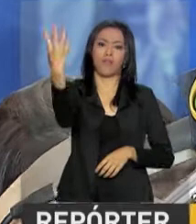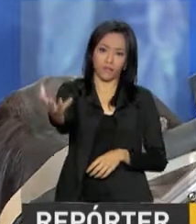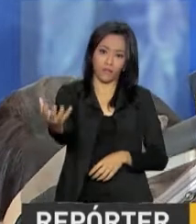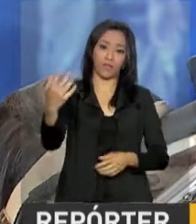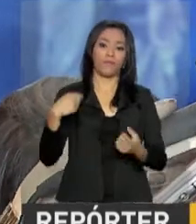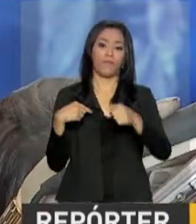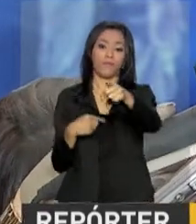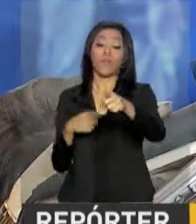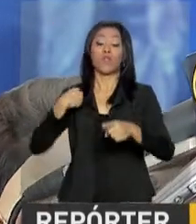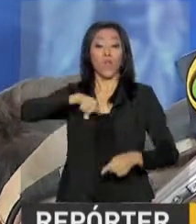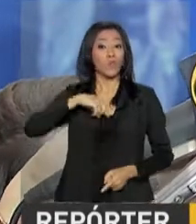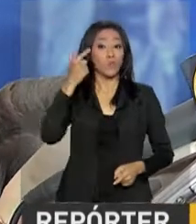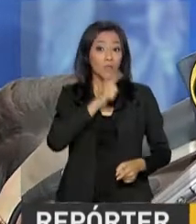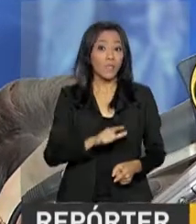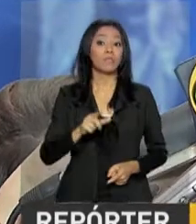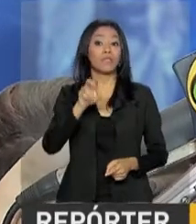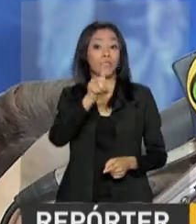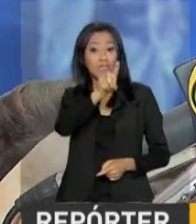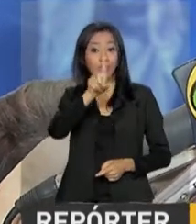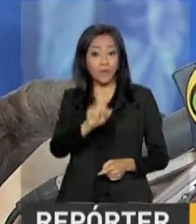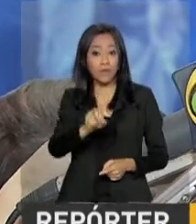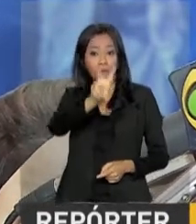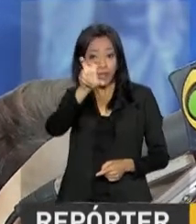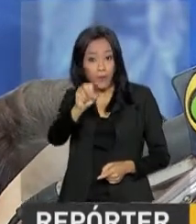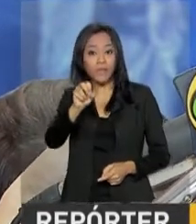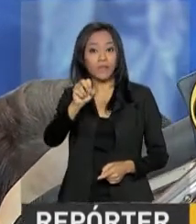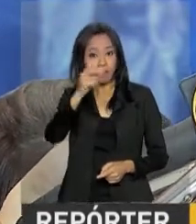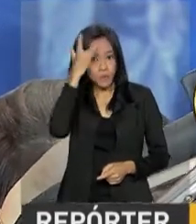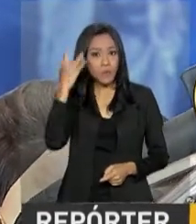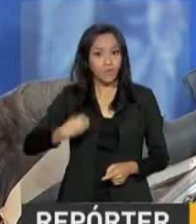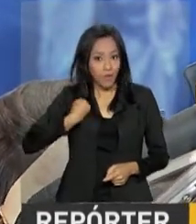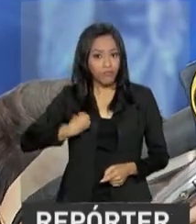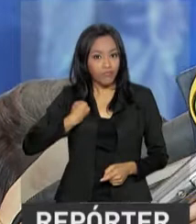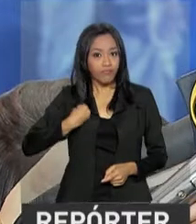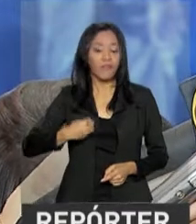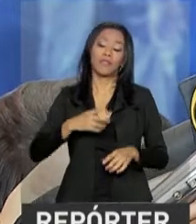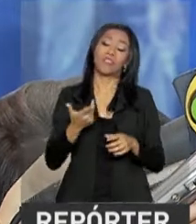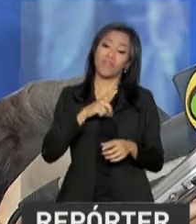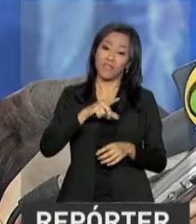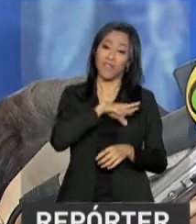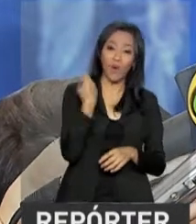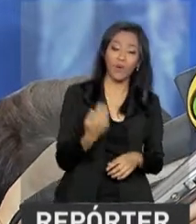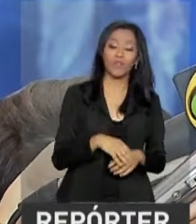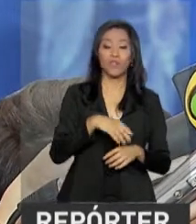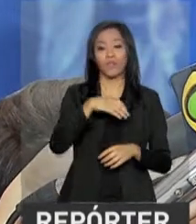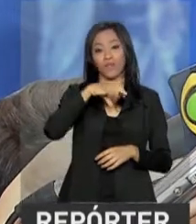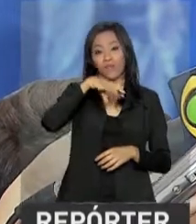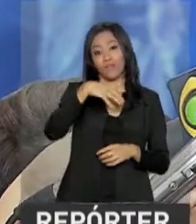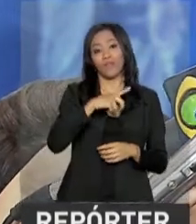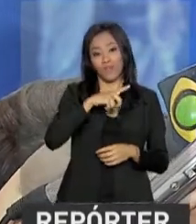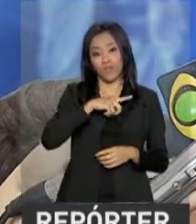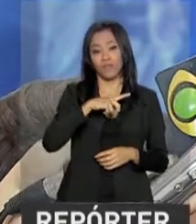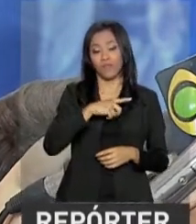150 vidas mesmo assim nós tivemos 913 morte o que significa dizer que temos muito mais a